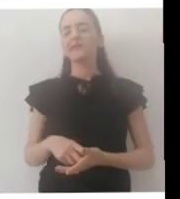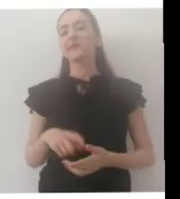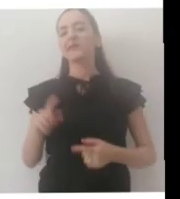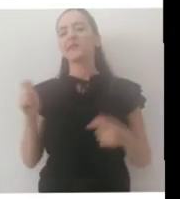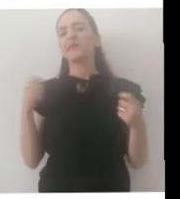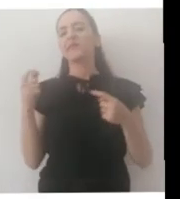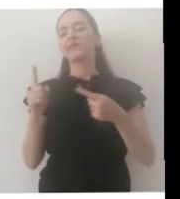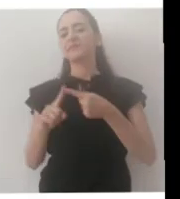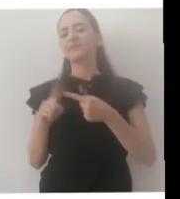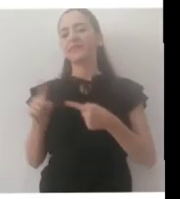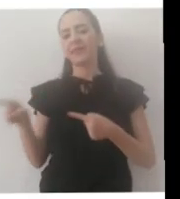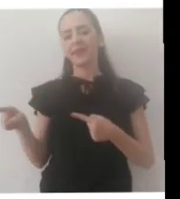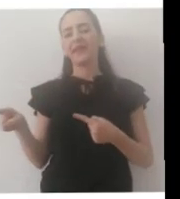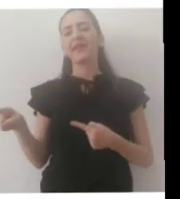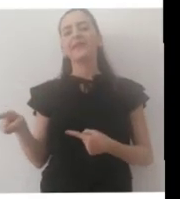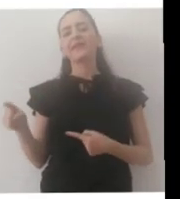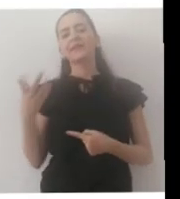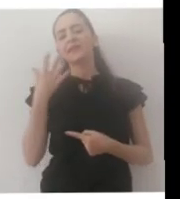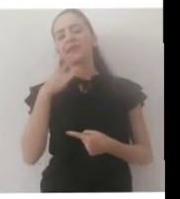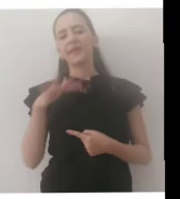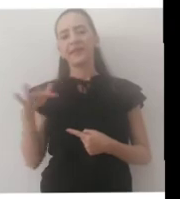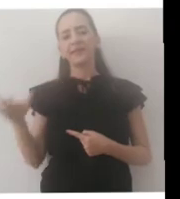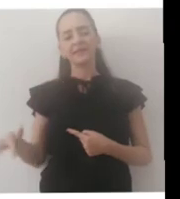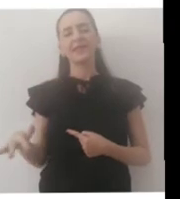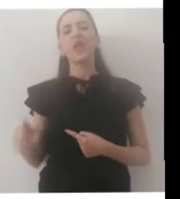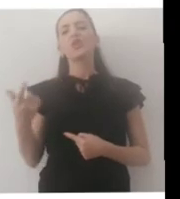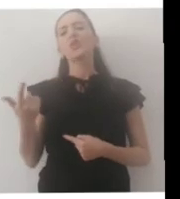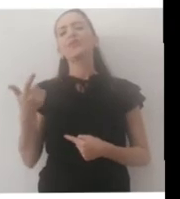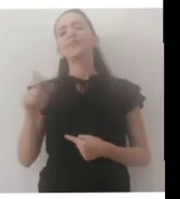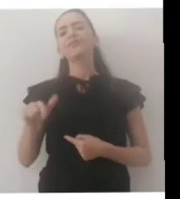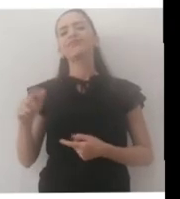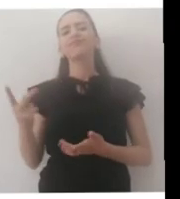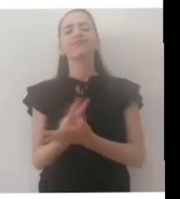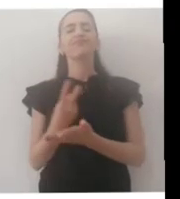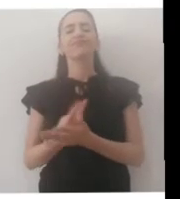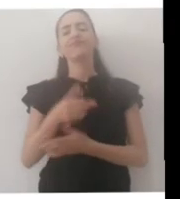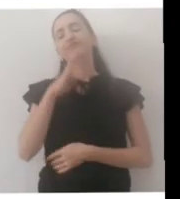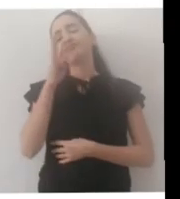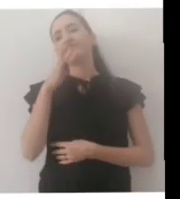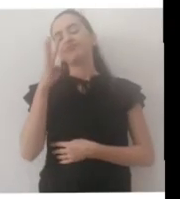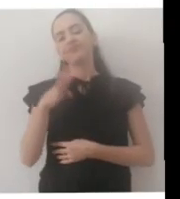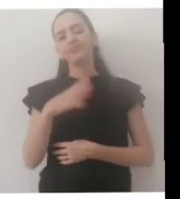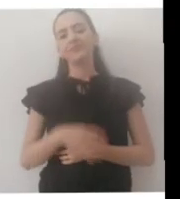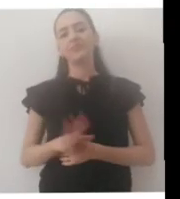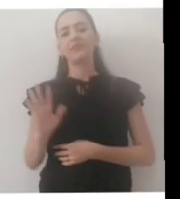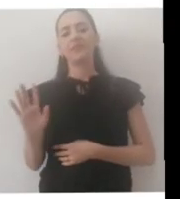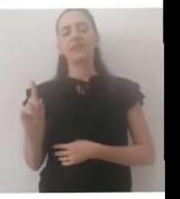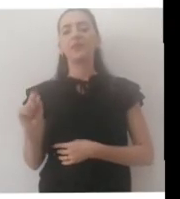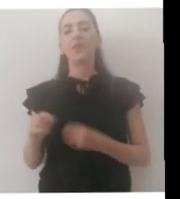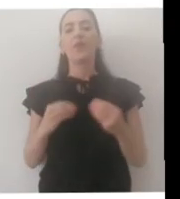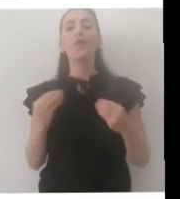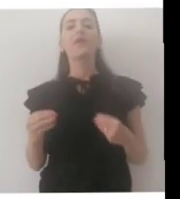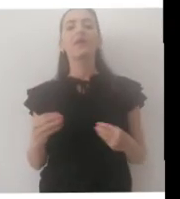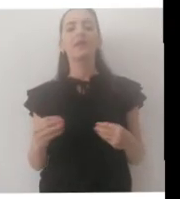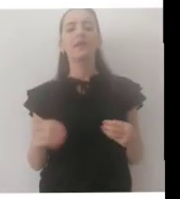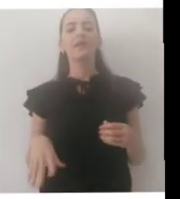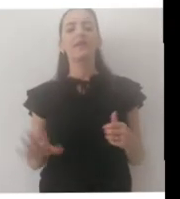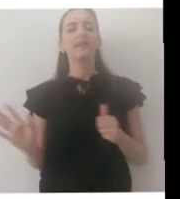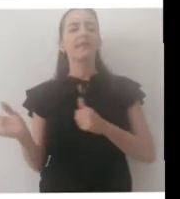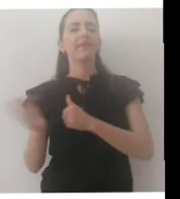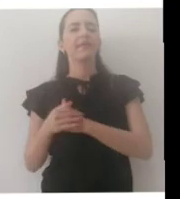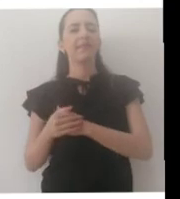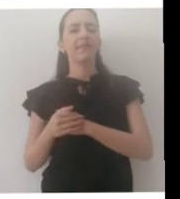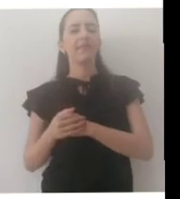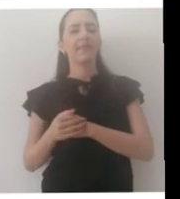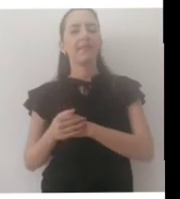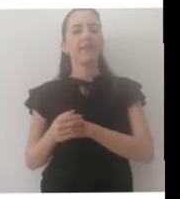de consequências. A punição, ela traz cálculos de risco, ou seja, a criança repetirá o mesmo ato que ocasionou